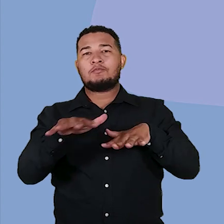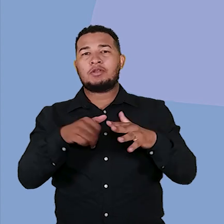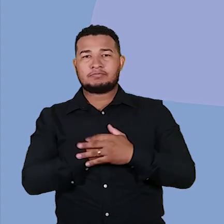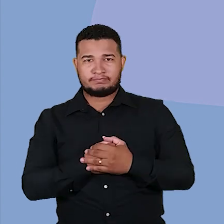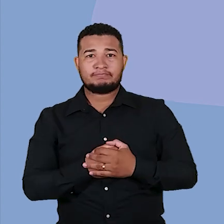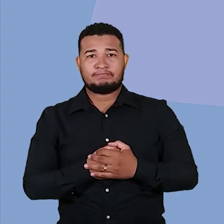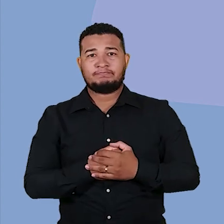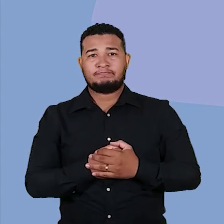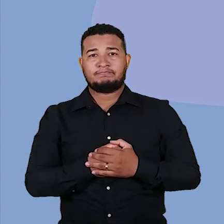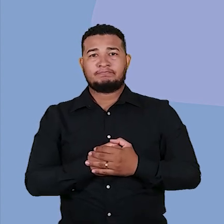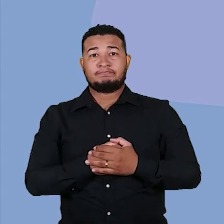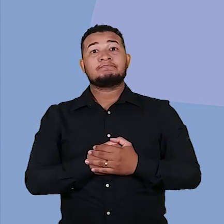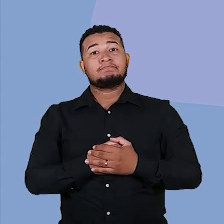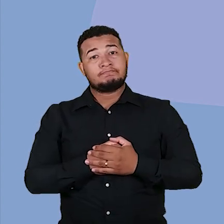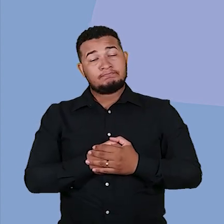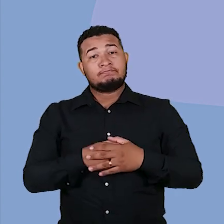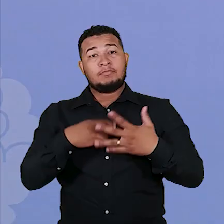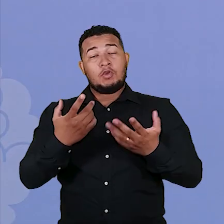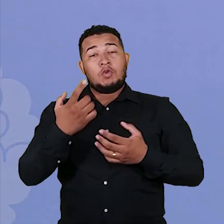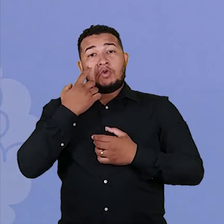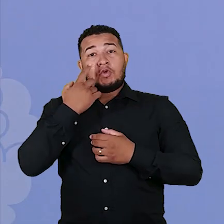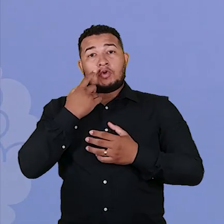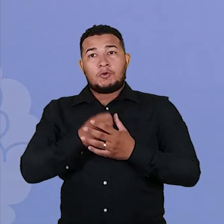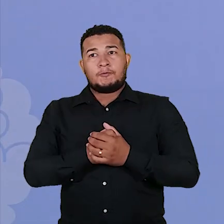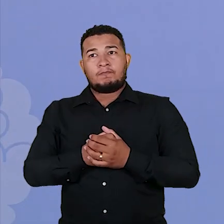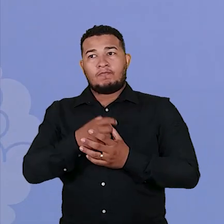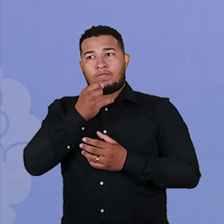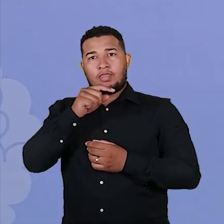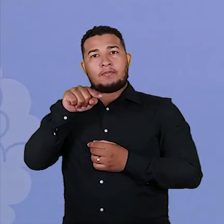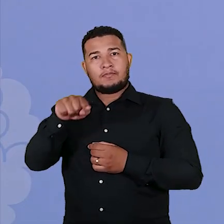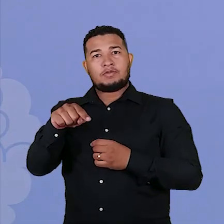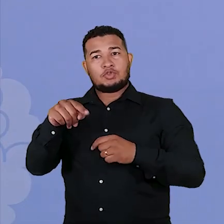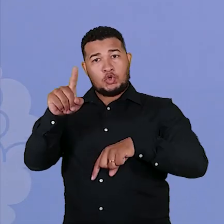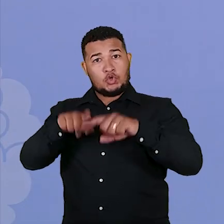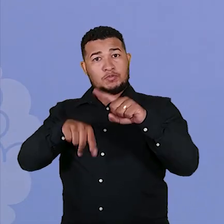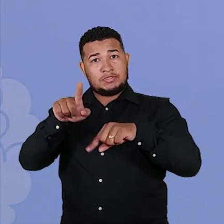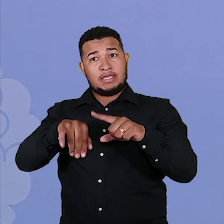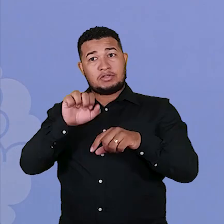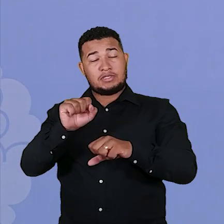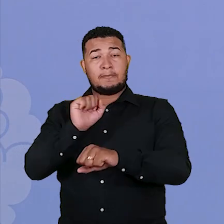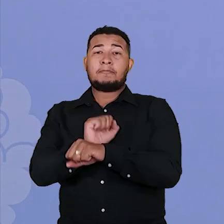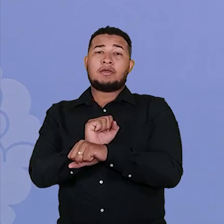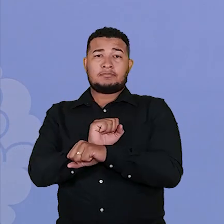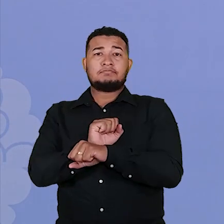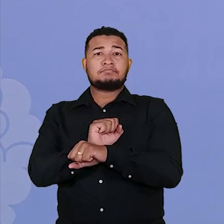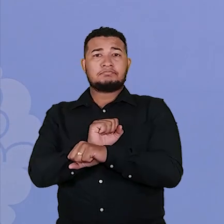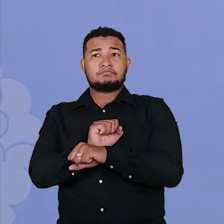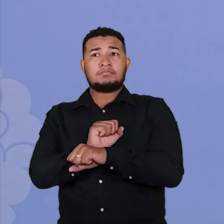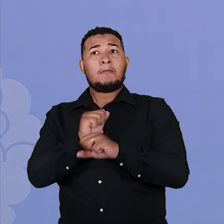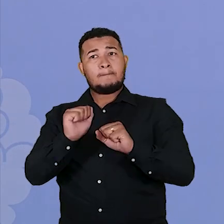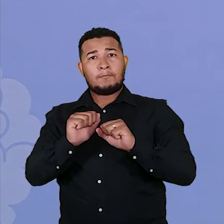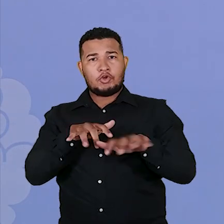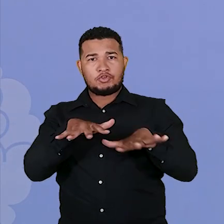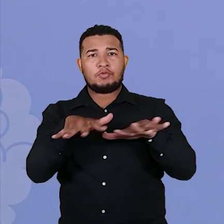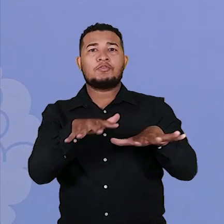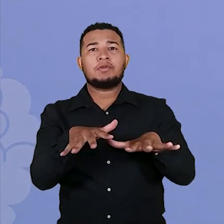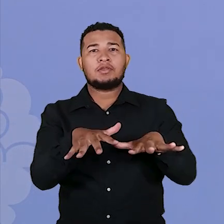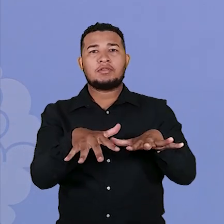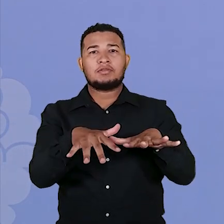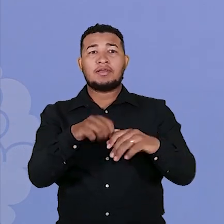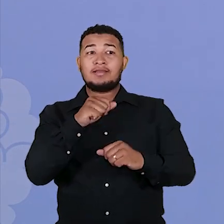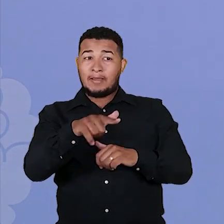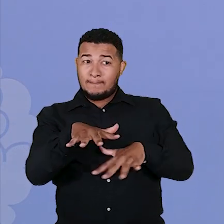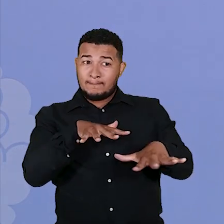movimento bom então olha só um corpo quando ele está em repouso ele pode entrar em movimento